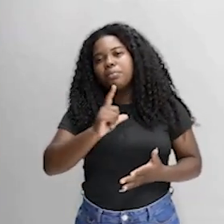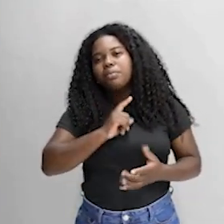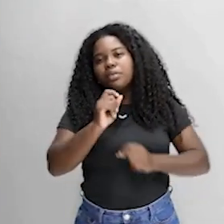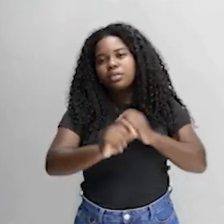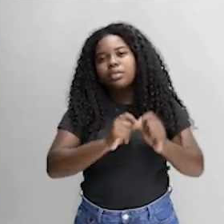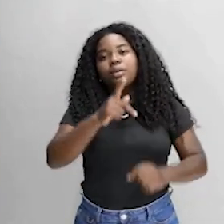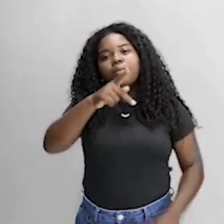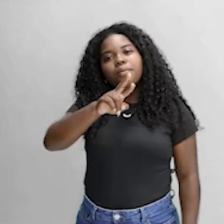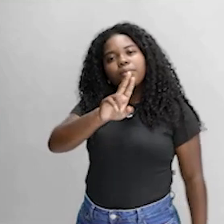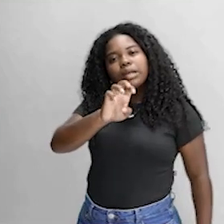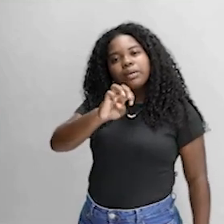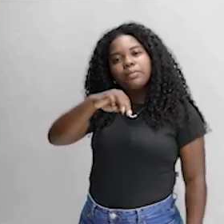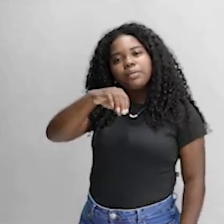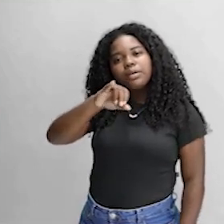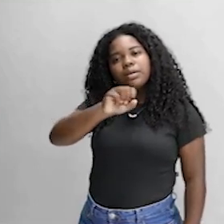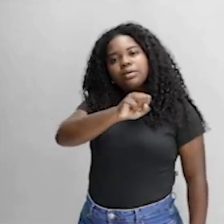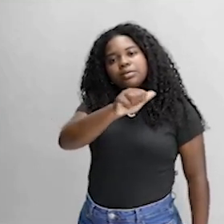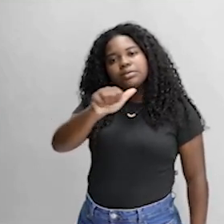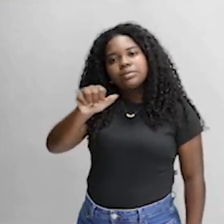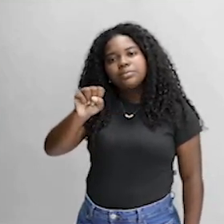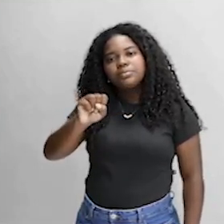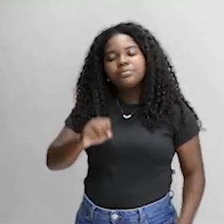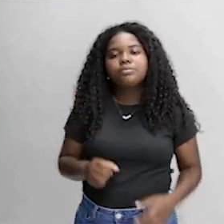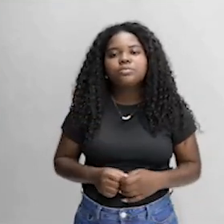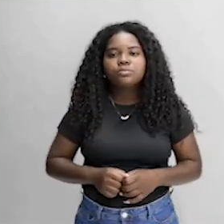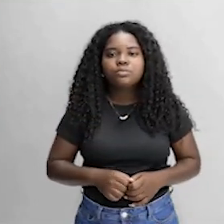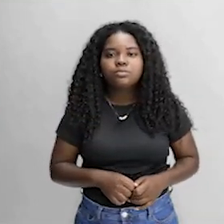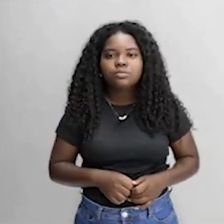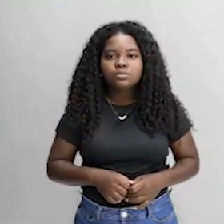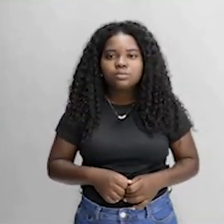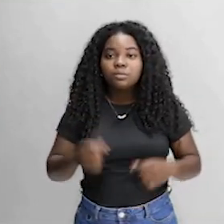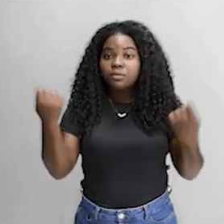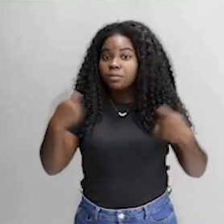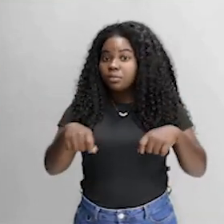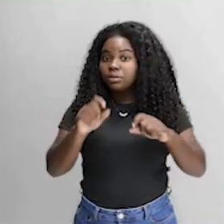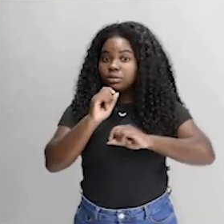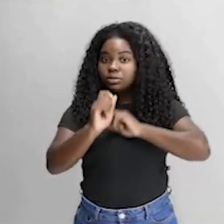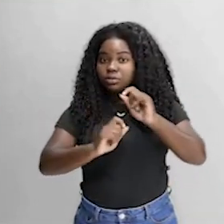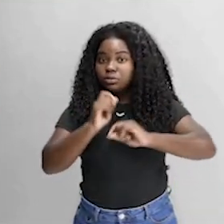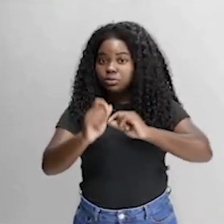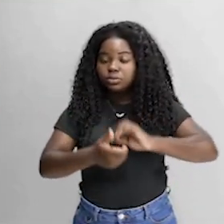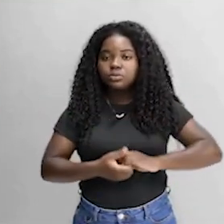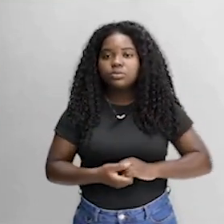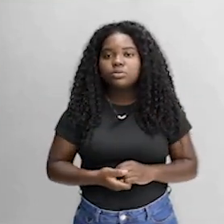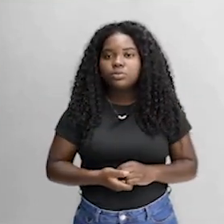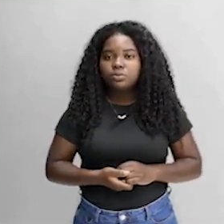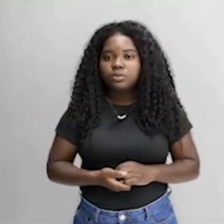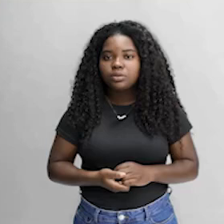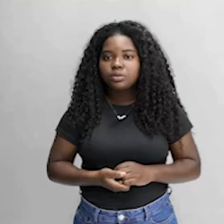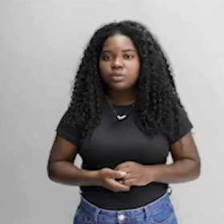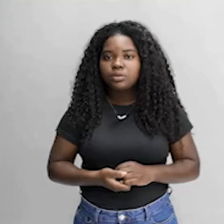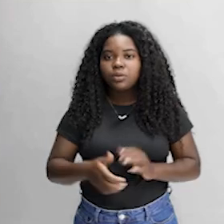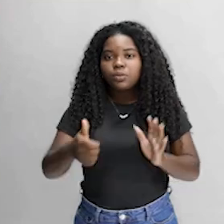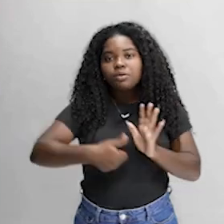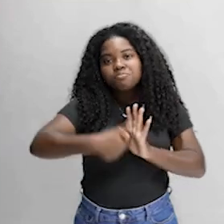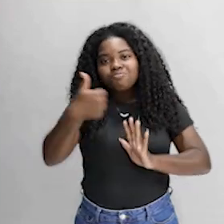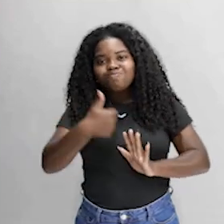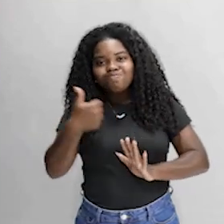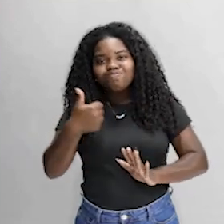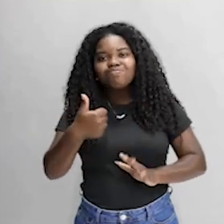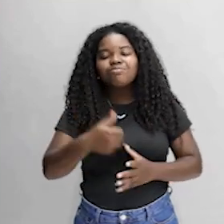nas premissas, correto? E este termo médio, ele precisa estar pelo menos uma vez, ó. Uma